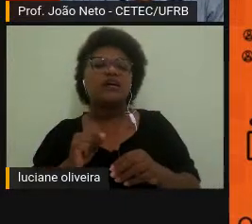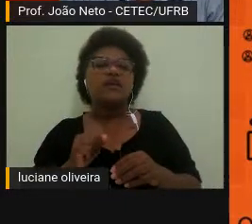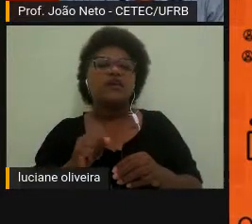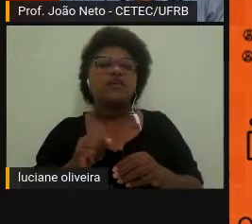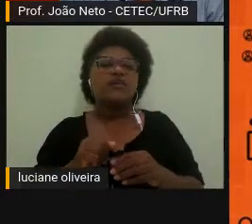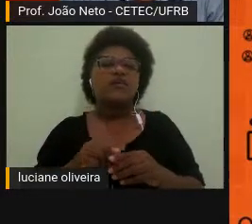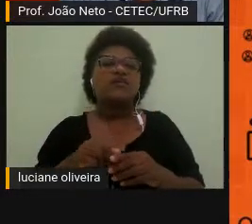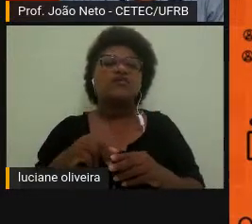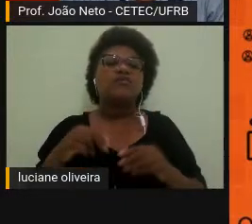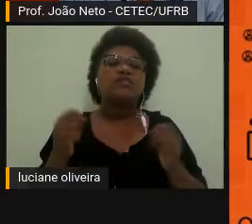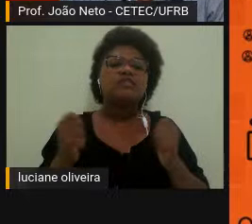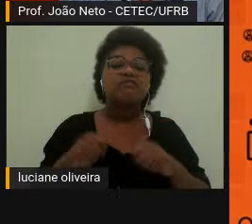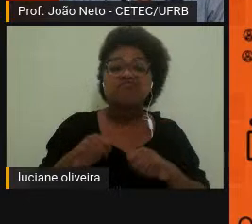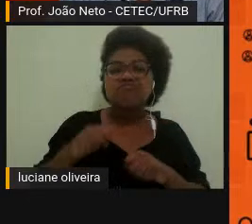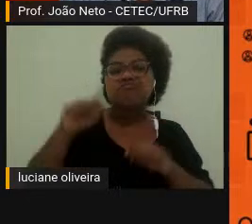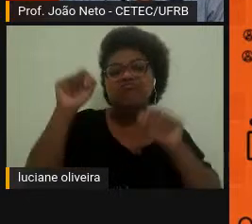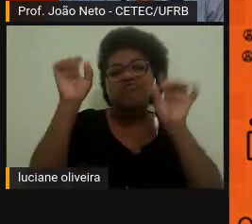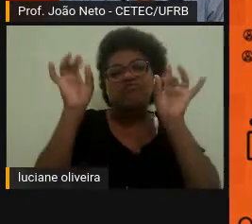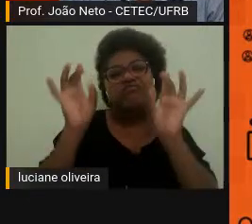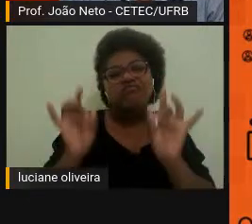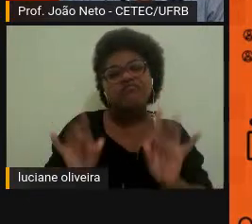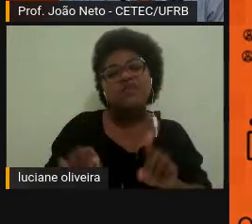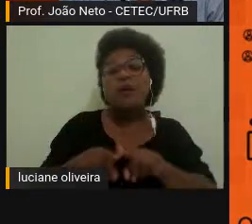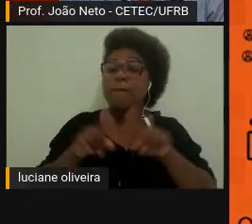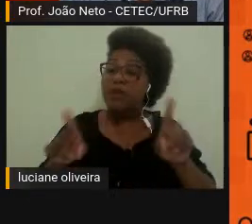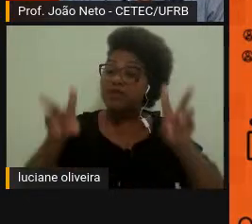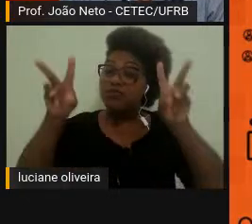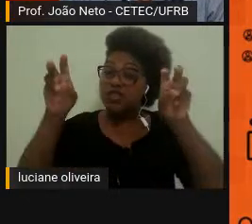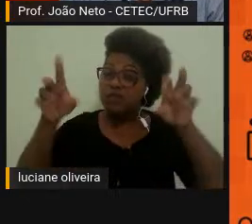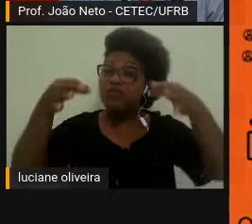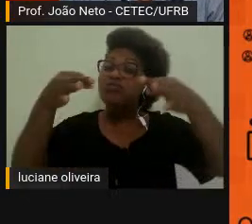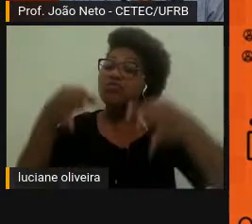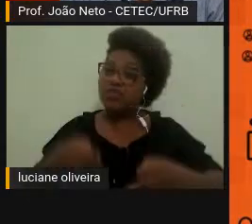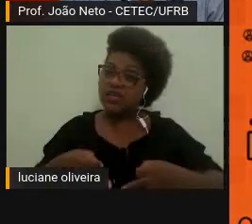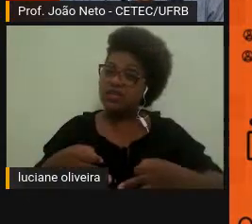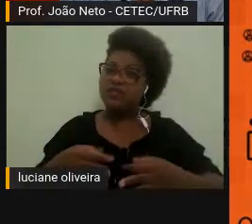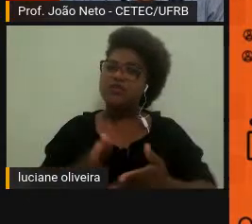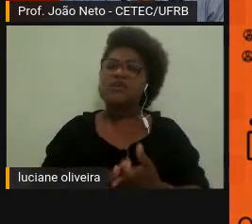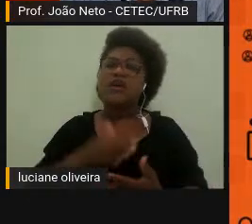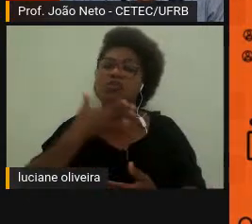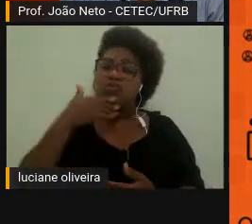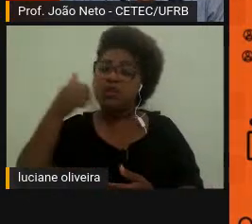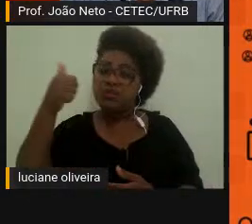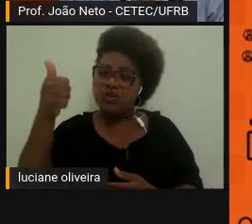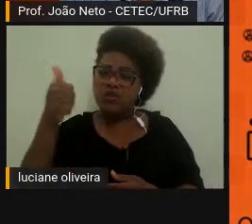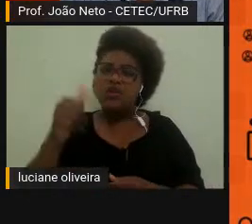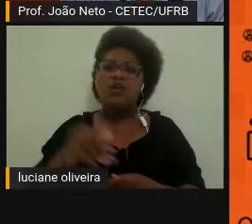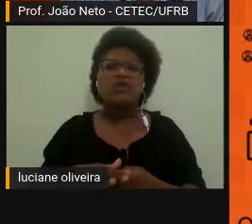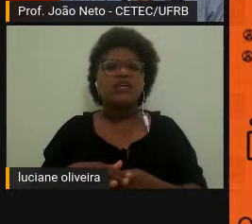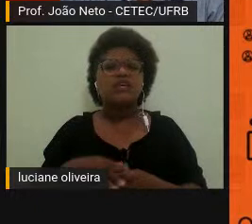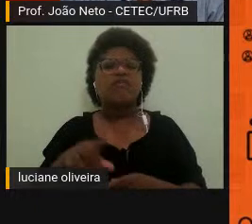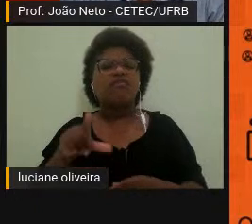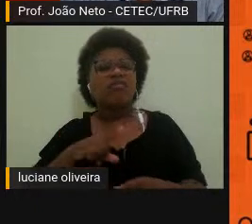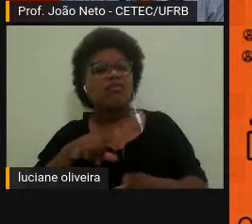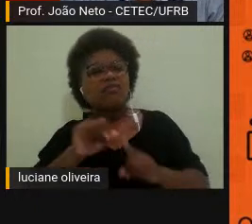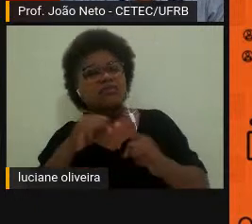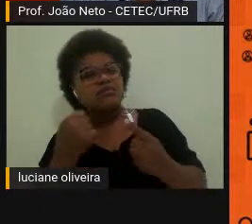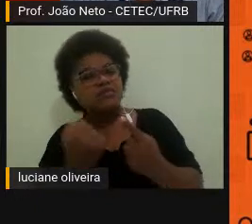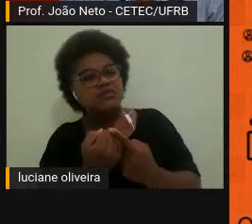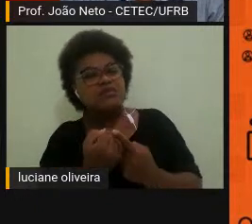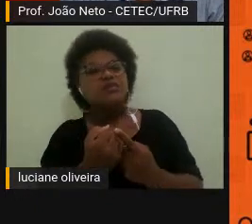é o mais aceito e o termo em que algumas associações inclusive Associação